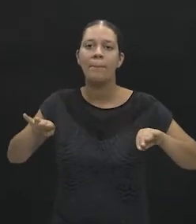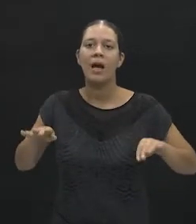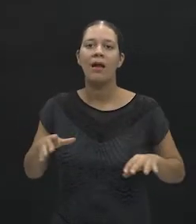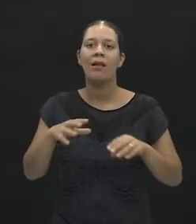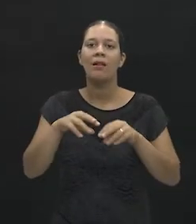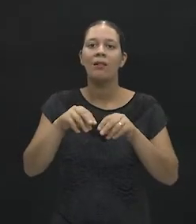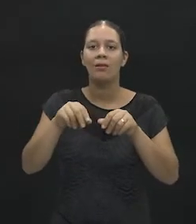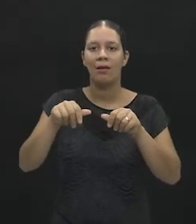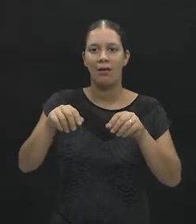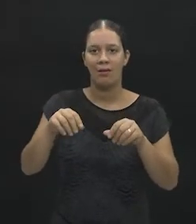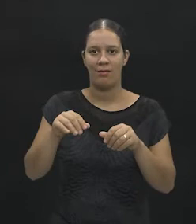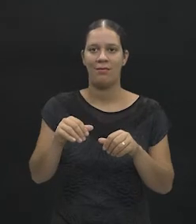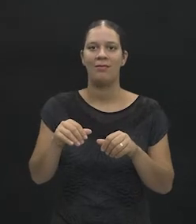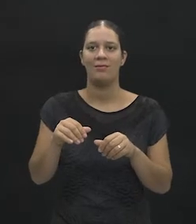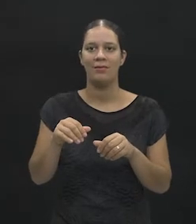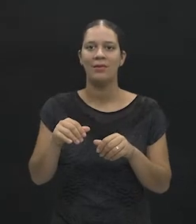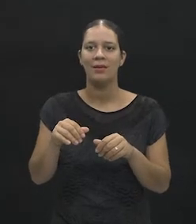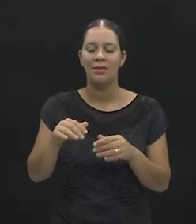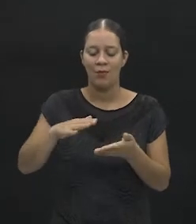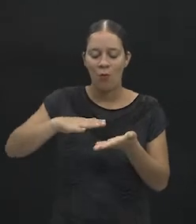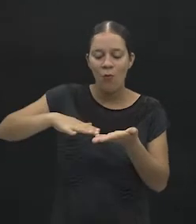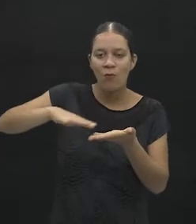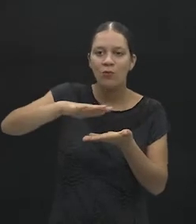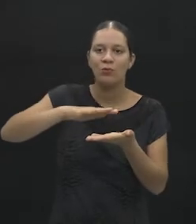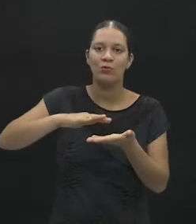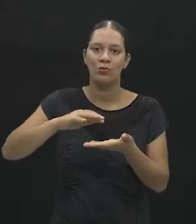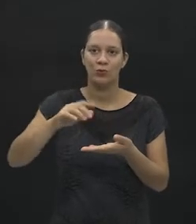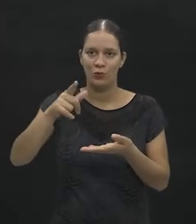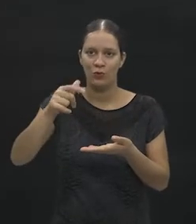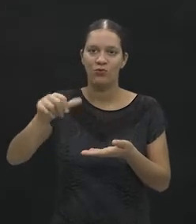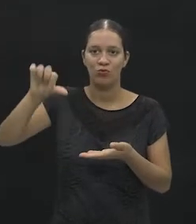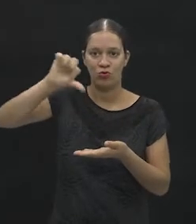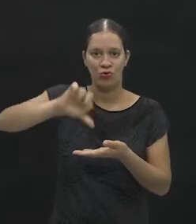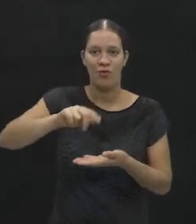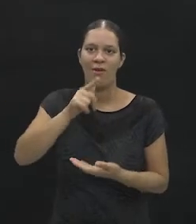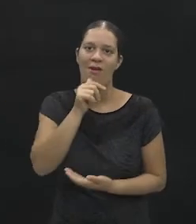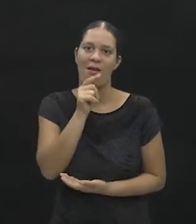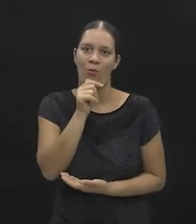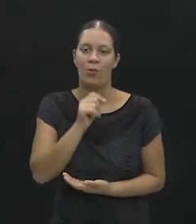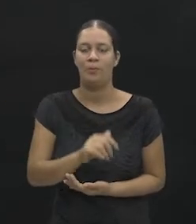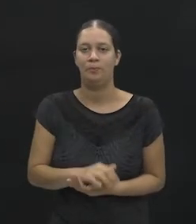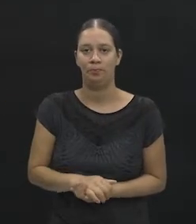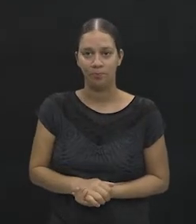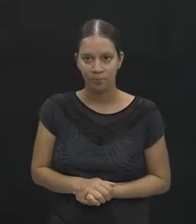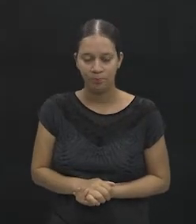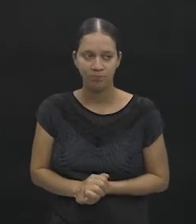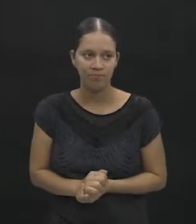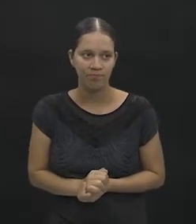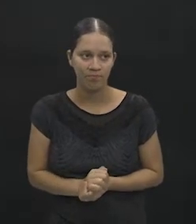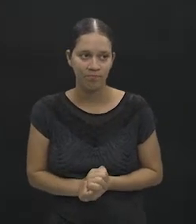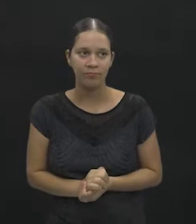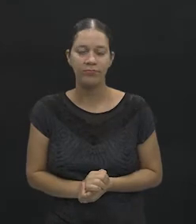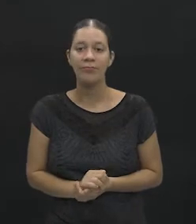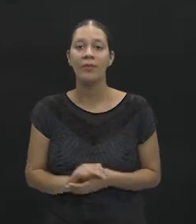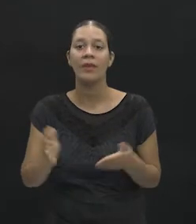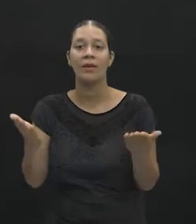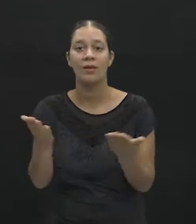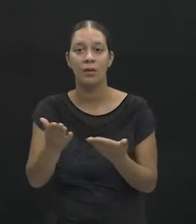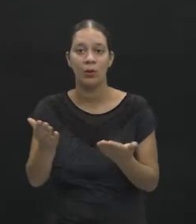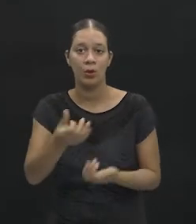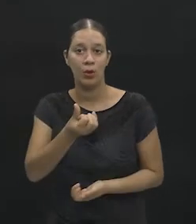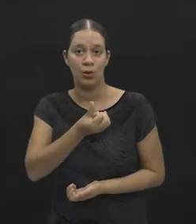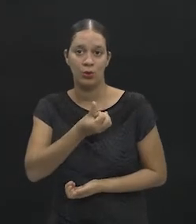separando da areia, que vai ficar ao fundo depois que você jogar água. Nosso próximo